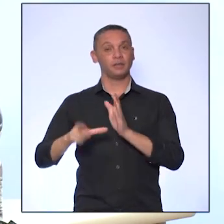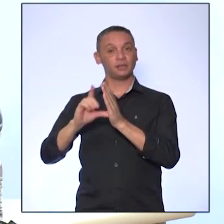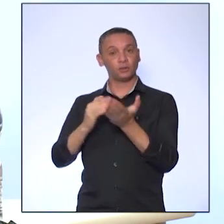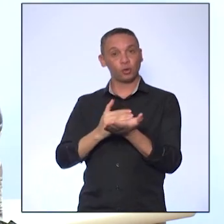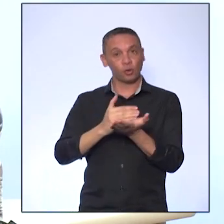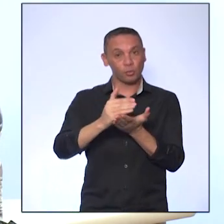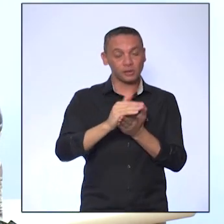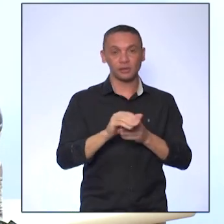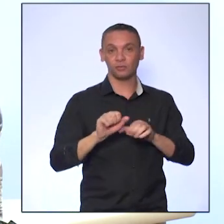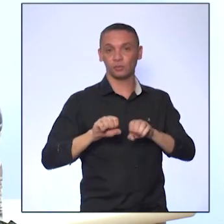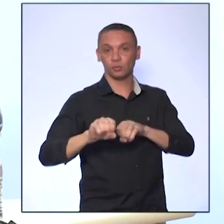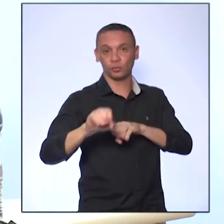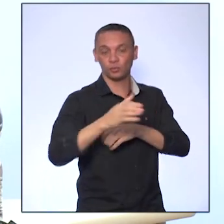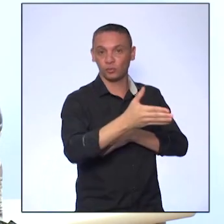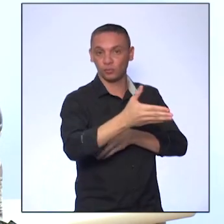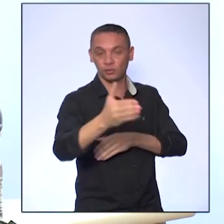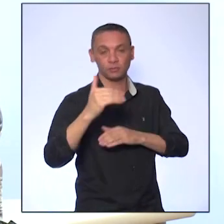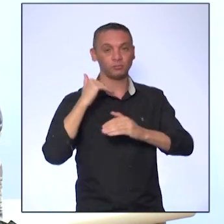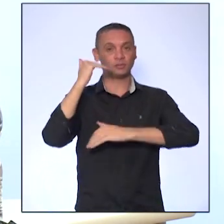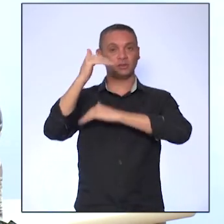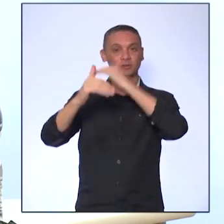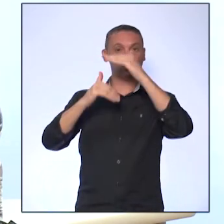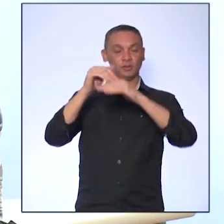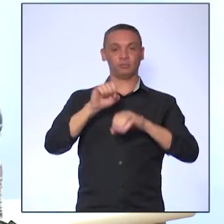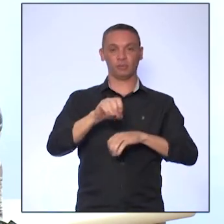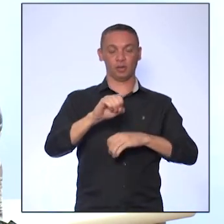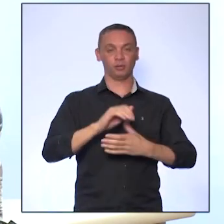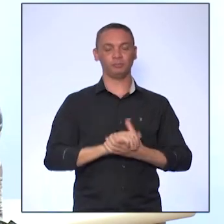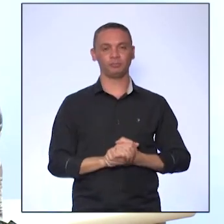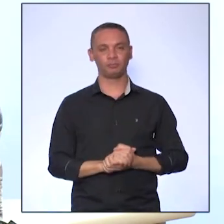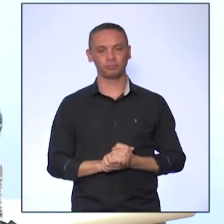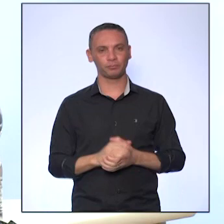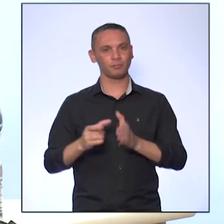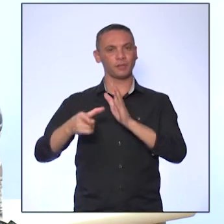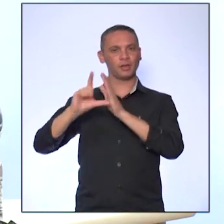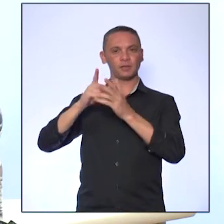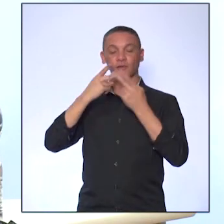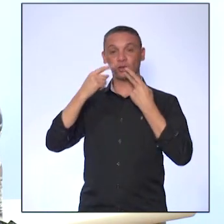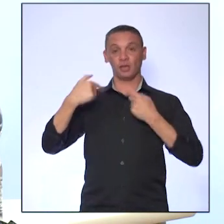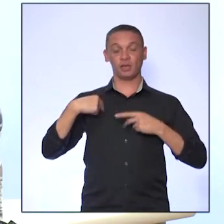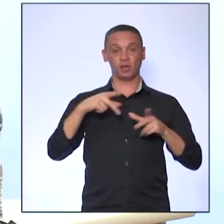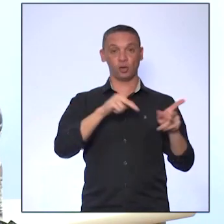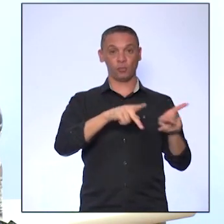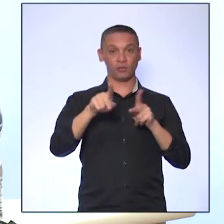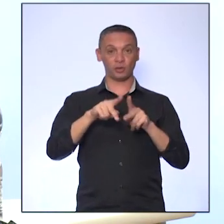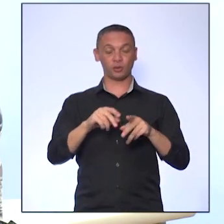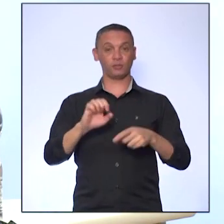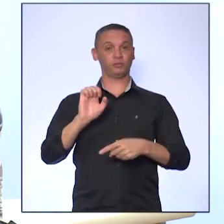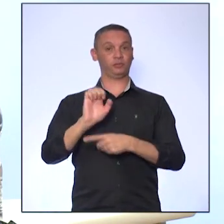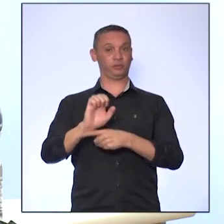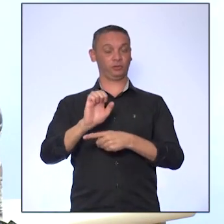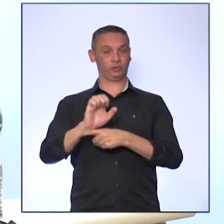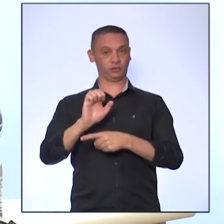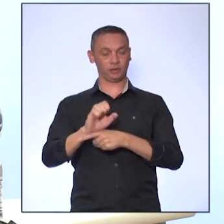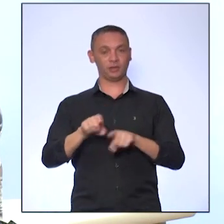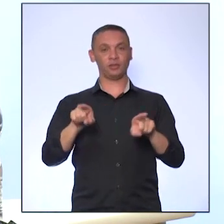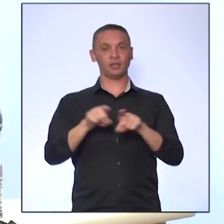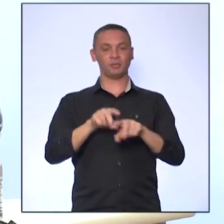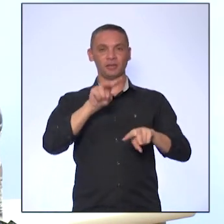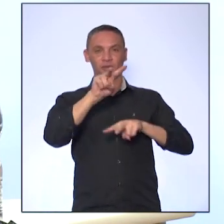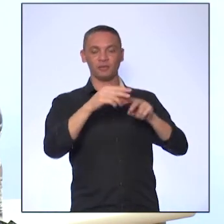algumas instruções para um melhor desenvolvimento do nosso trabalho. Como eu disse anteriormente, sou professora da rede pública e também acompanho os